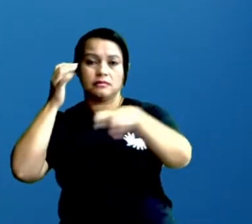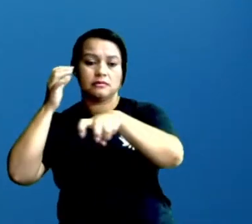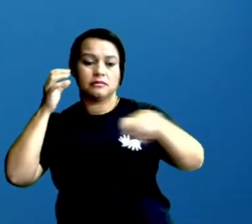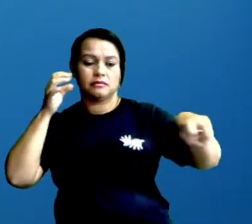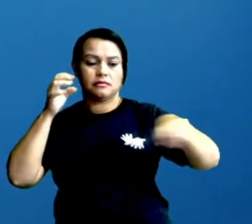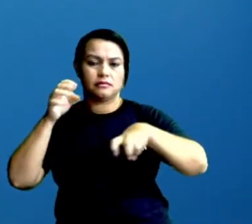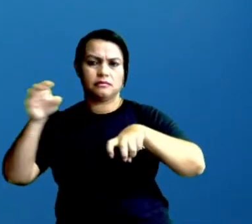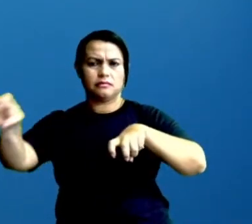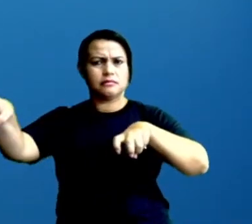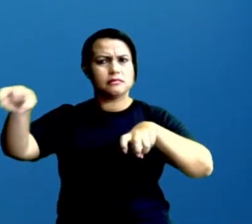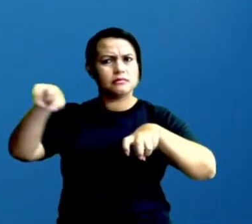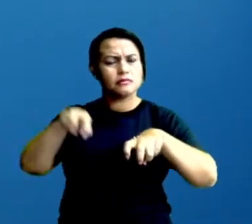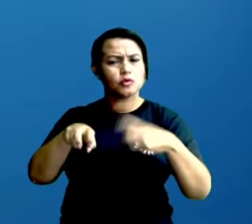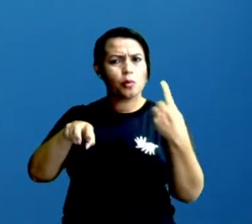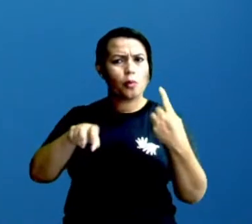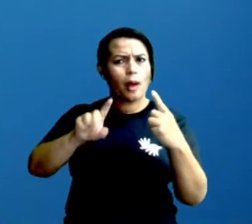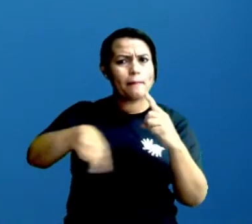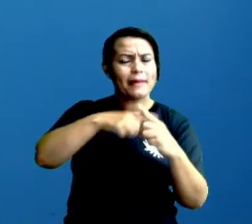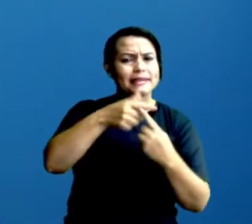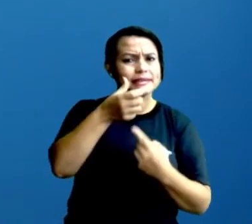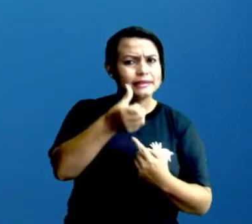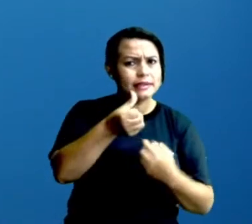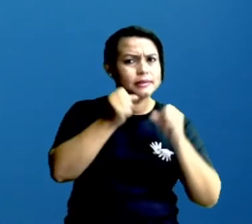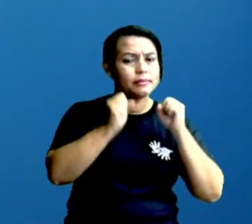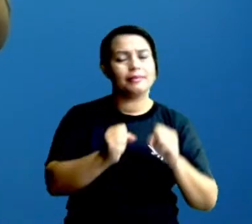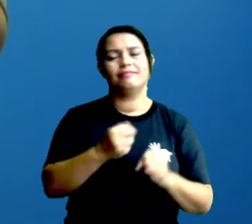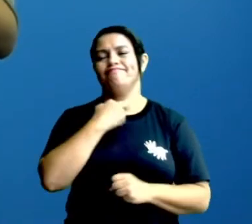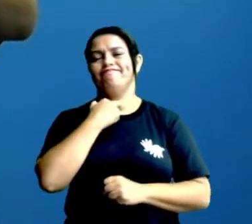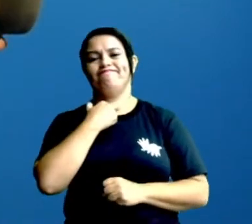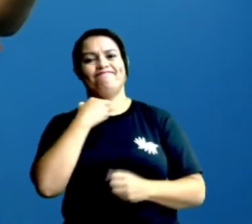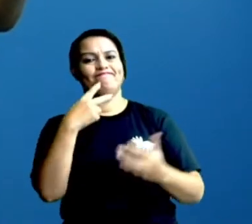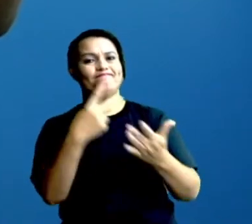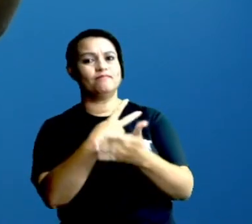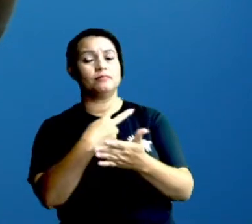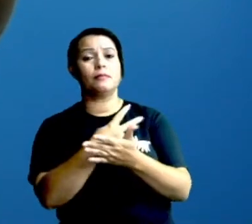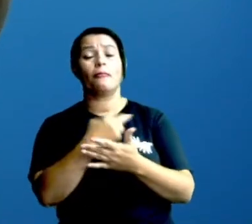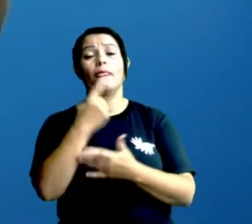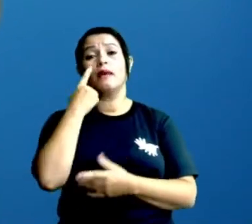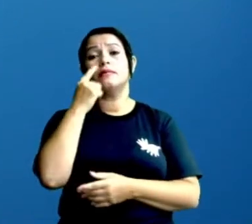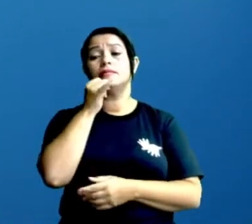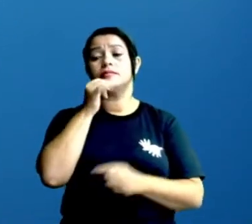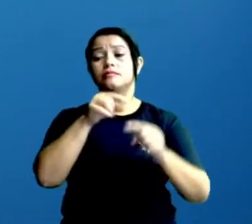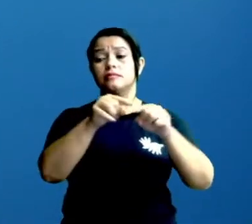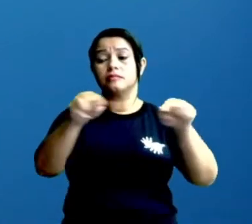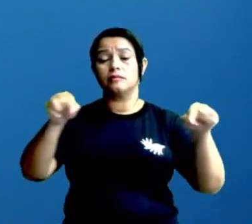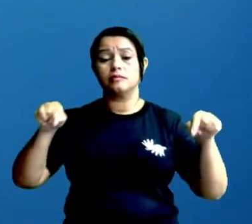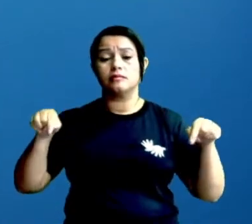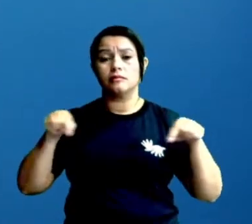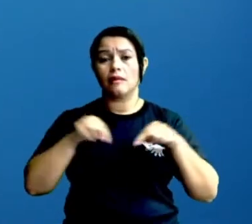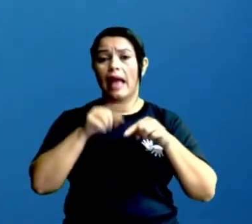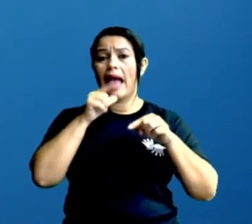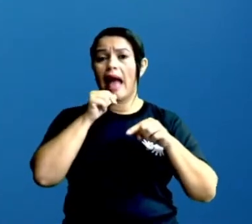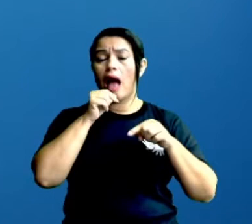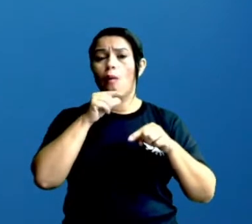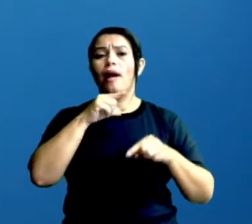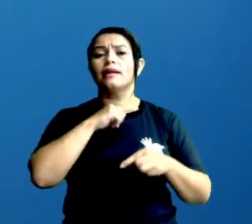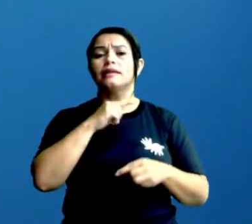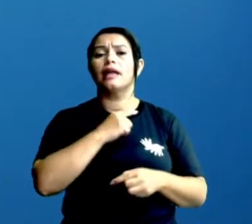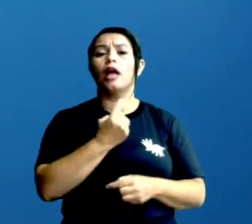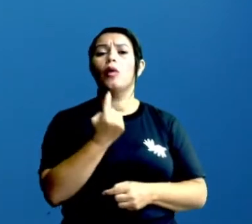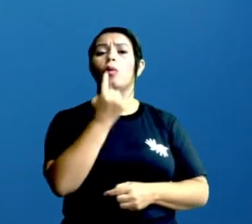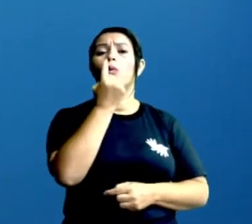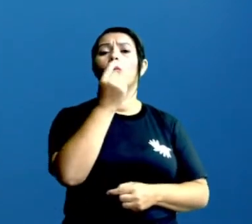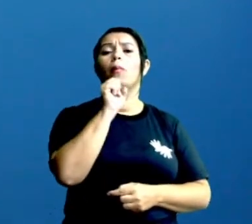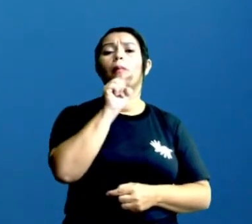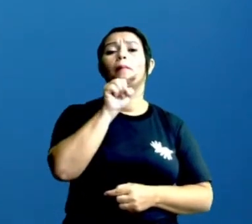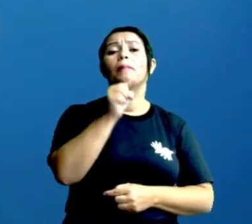Isso está errado, tá certo? Então, é a capacidade. Uma caixa de água, ela tem capacidade de 1000